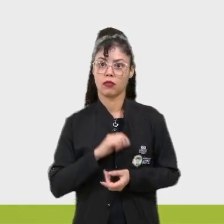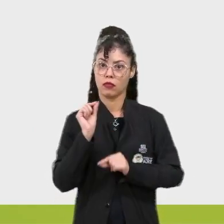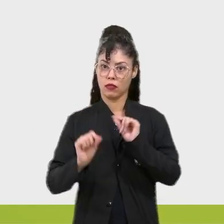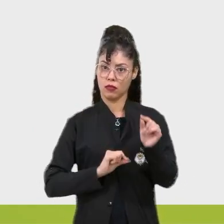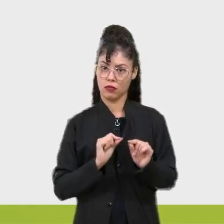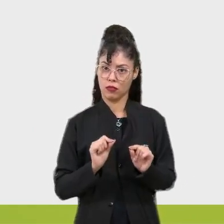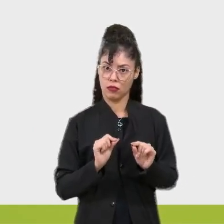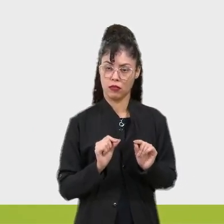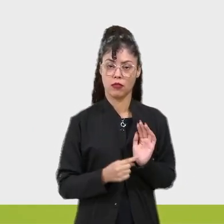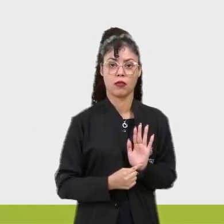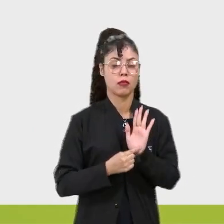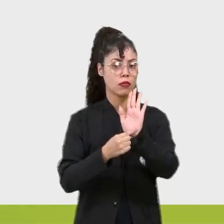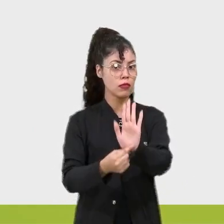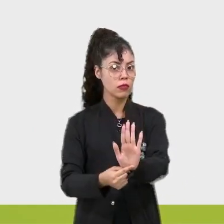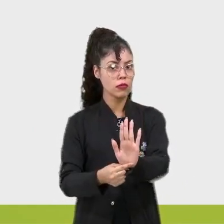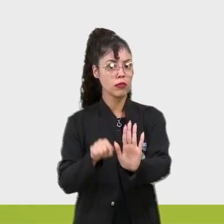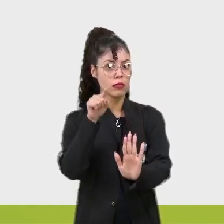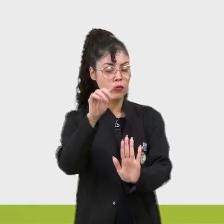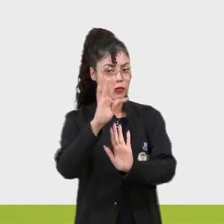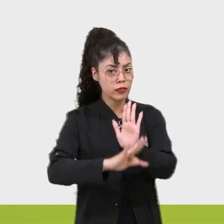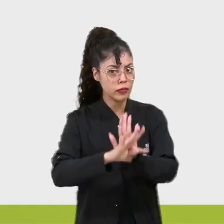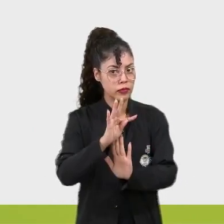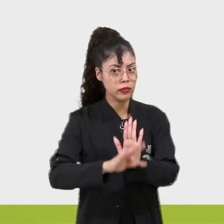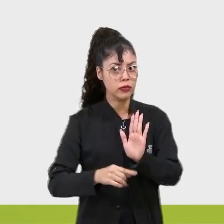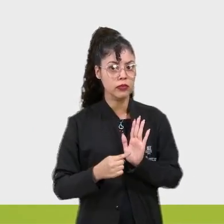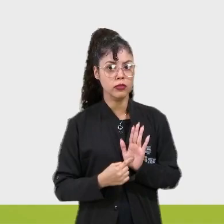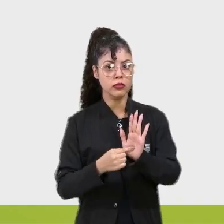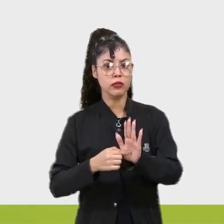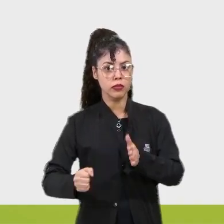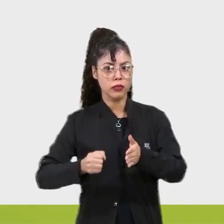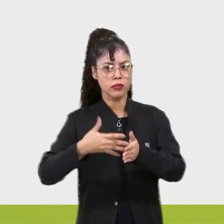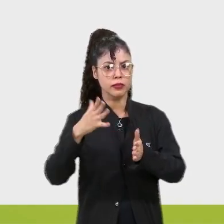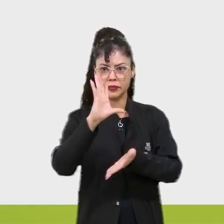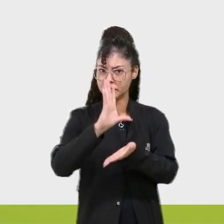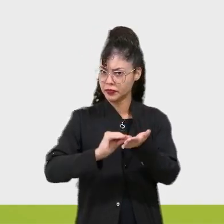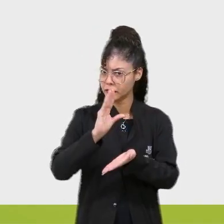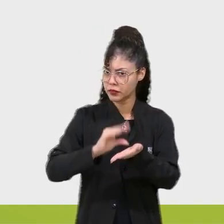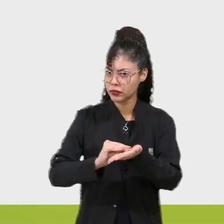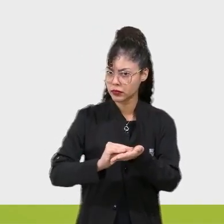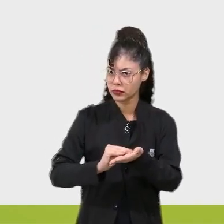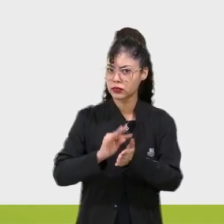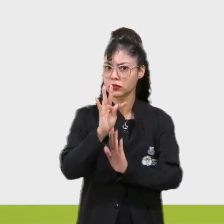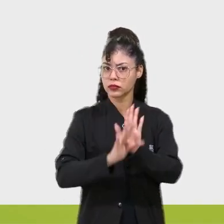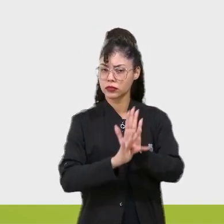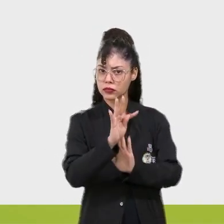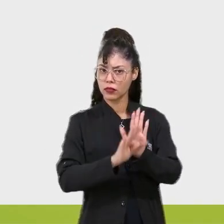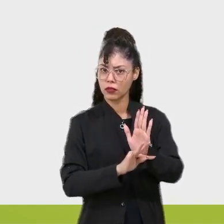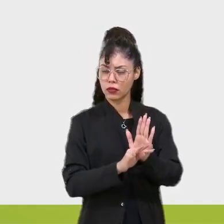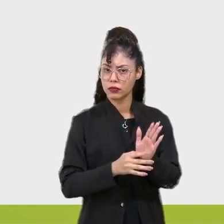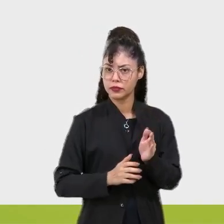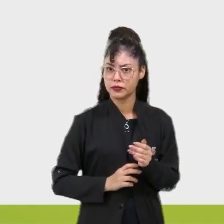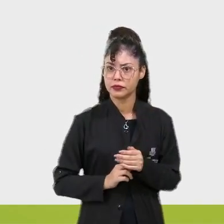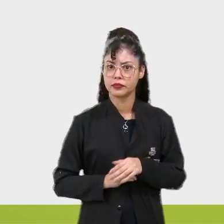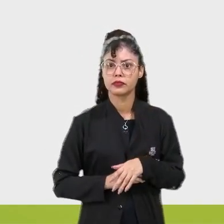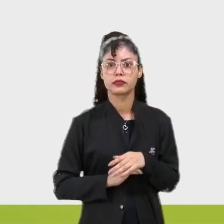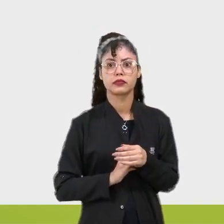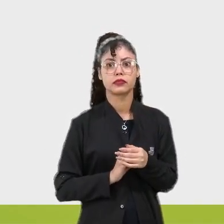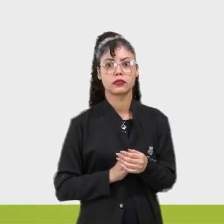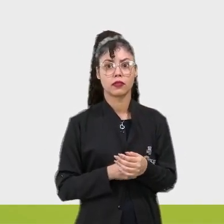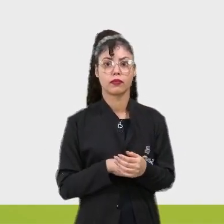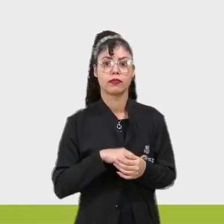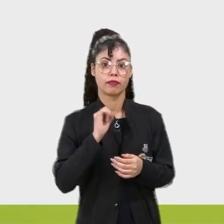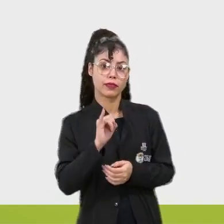O repertório que você colocou no seu texto apresenta muita cópia dos textos motivadores? Então, se a resposta